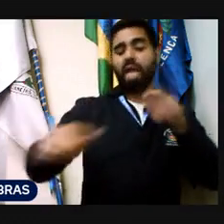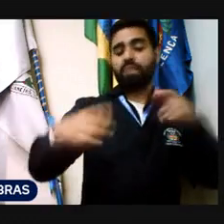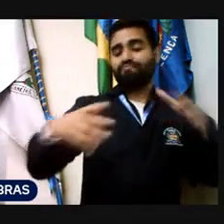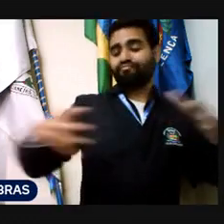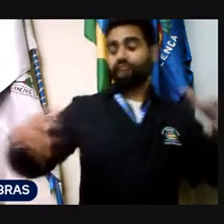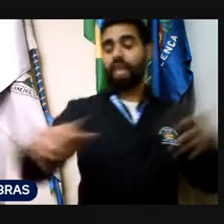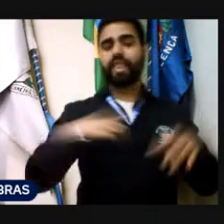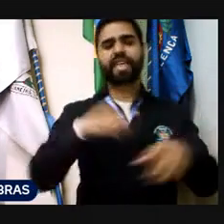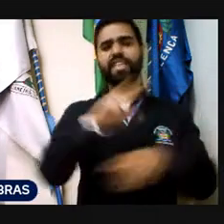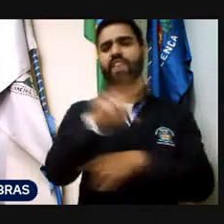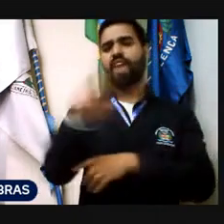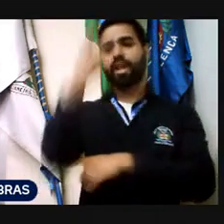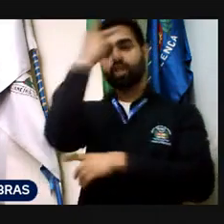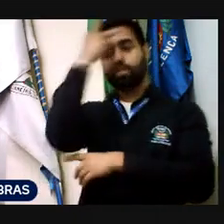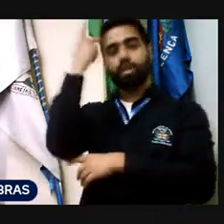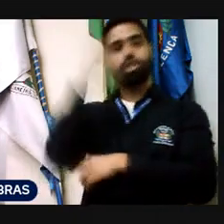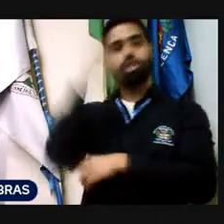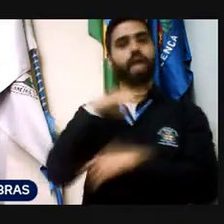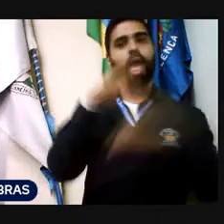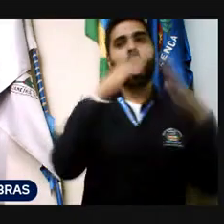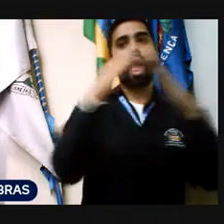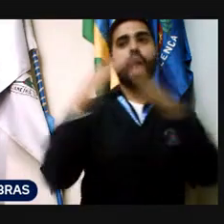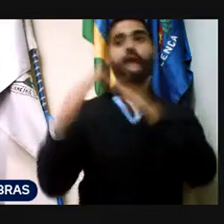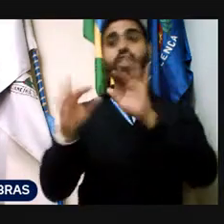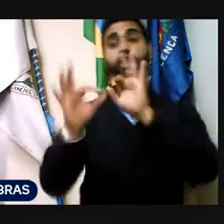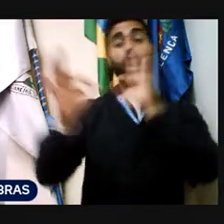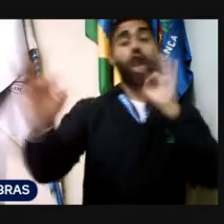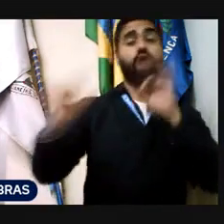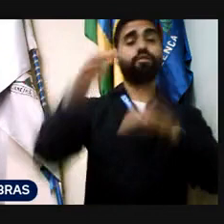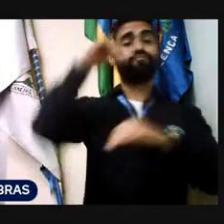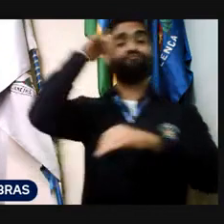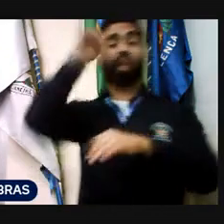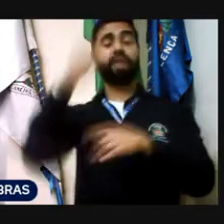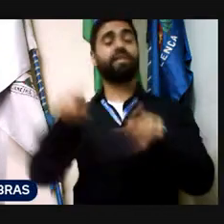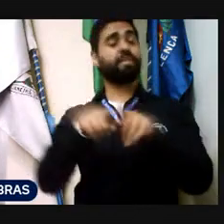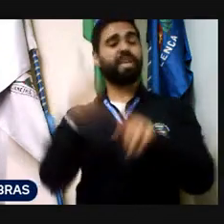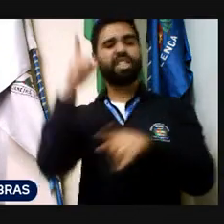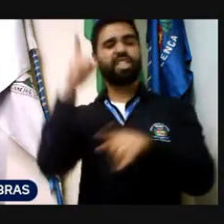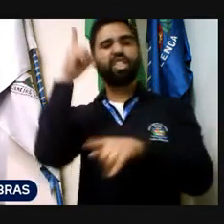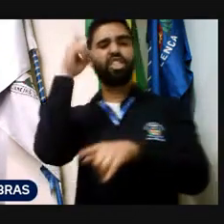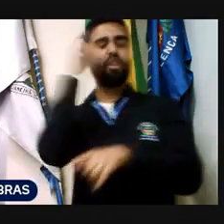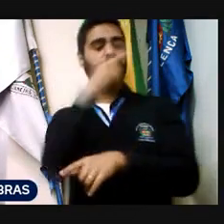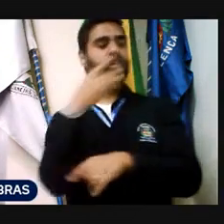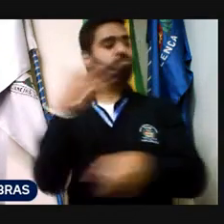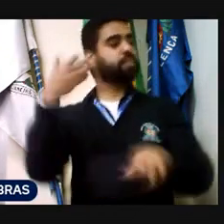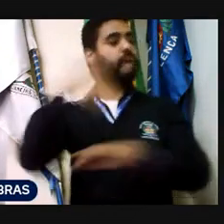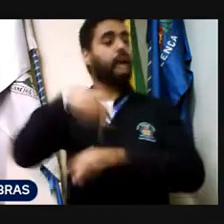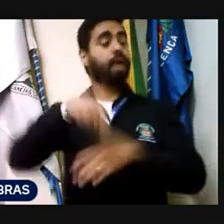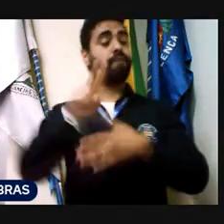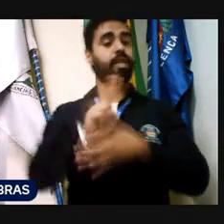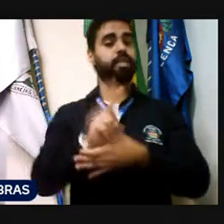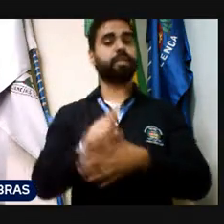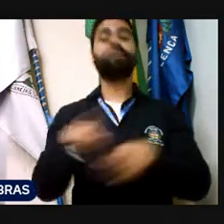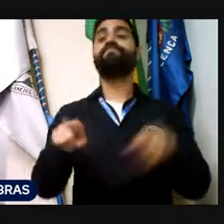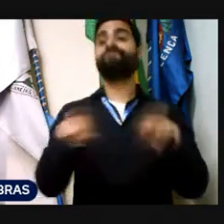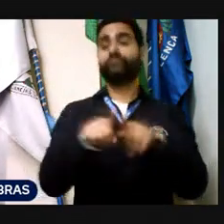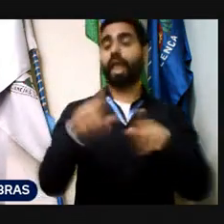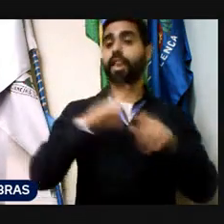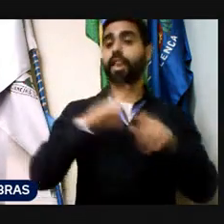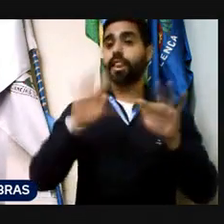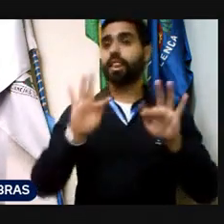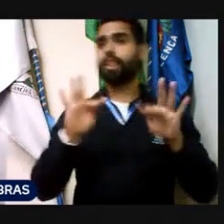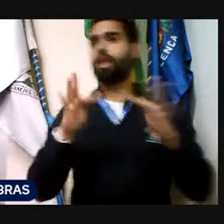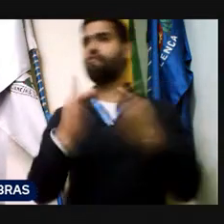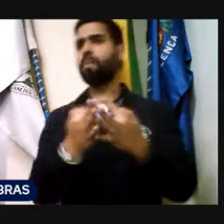várias pessoas que moram em vilarejos e zonas rurais, o que dificulta muito a locomoção até tais serviços. Além disso, algumas famílias vivem de